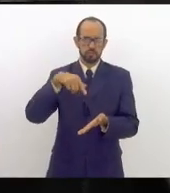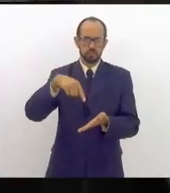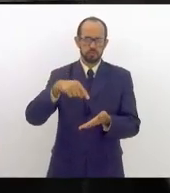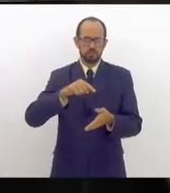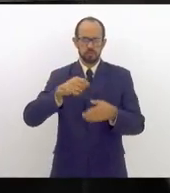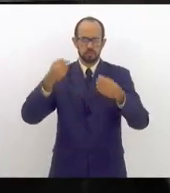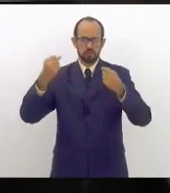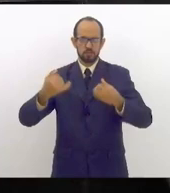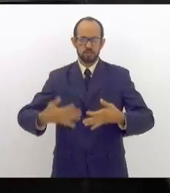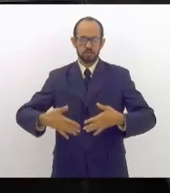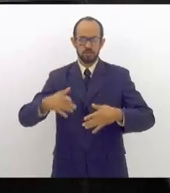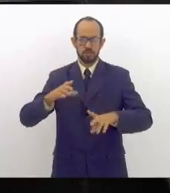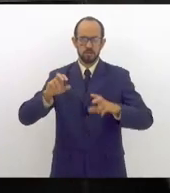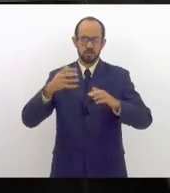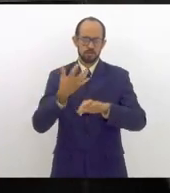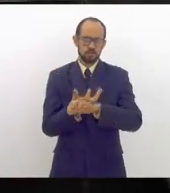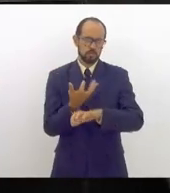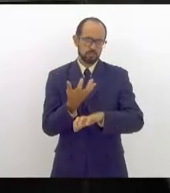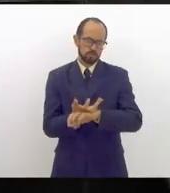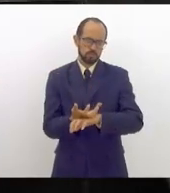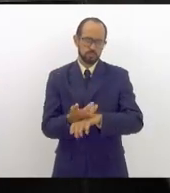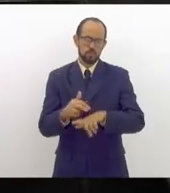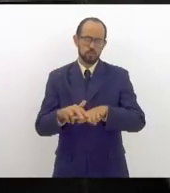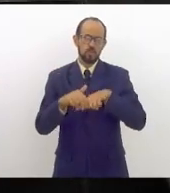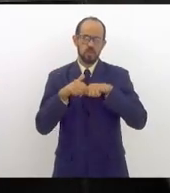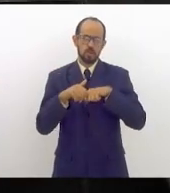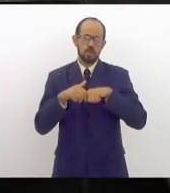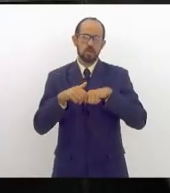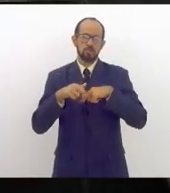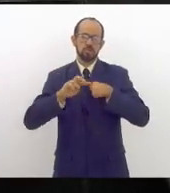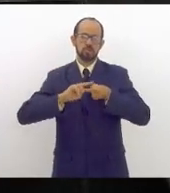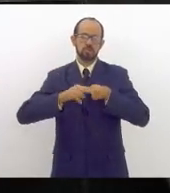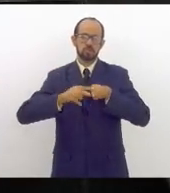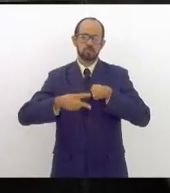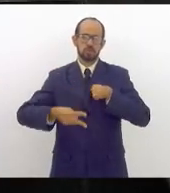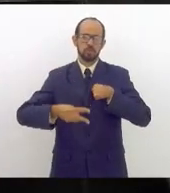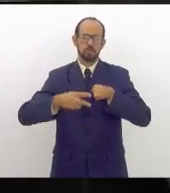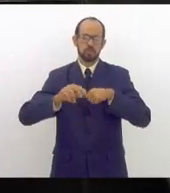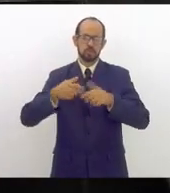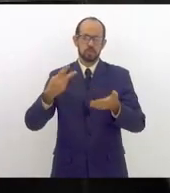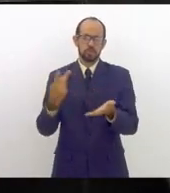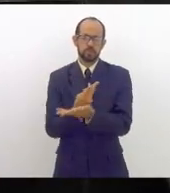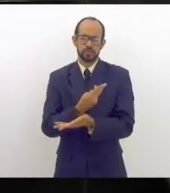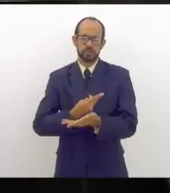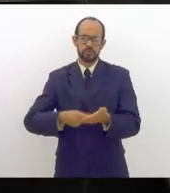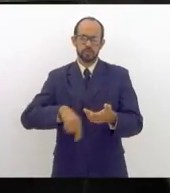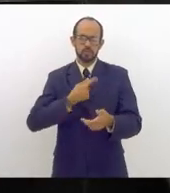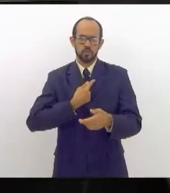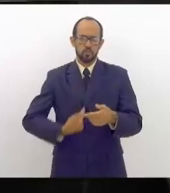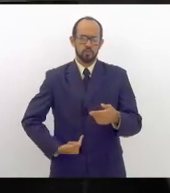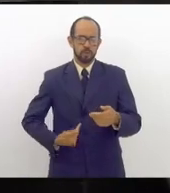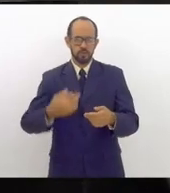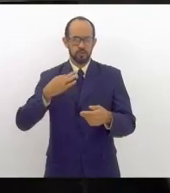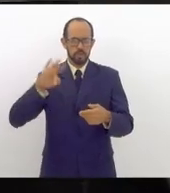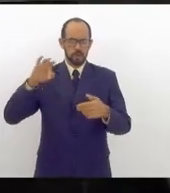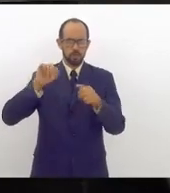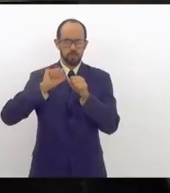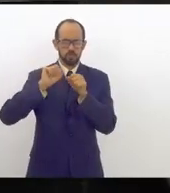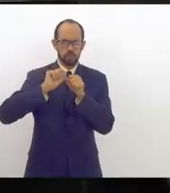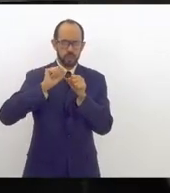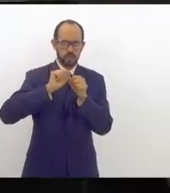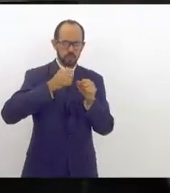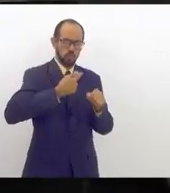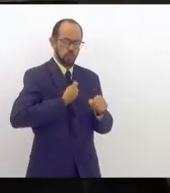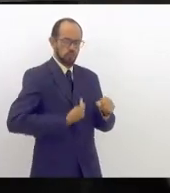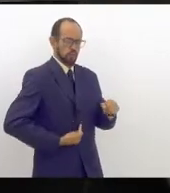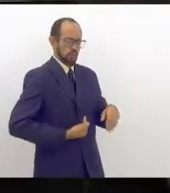essa matéria pelo resultado concreto da chantagem que o governo federal fez com o governo